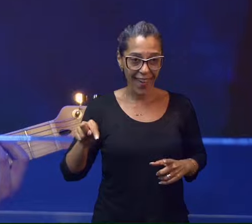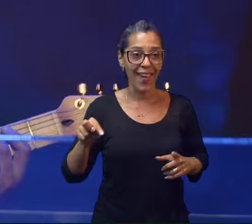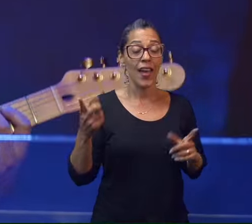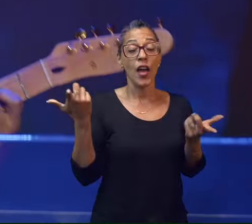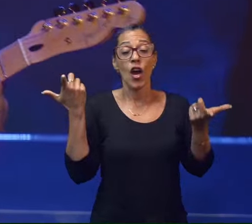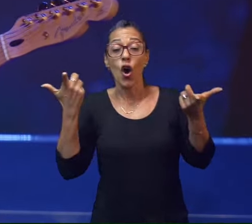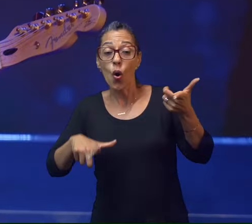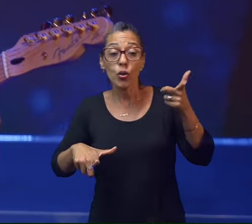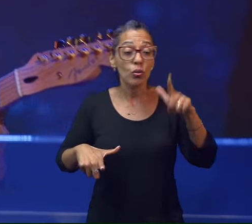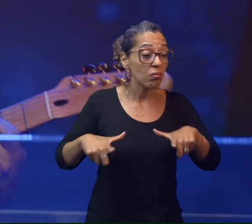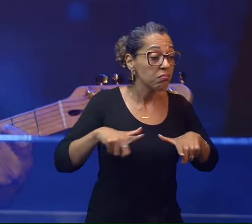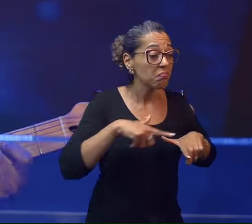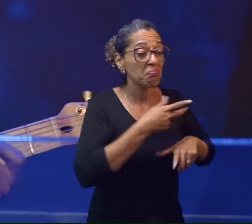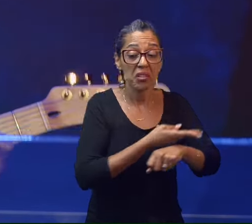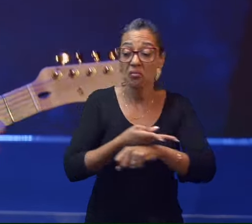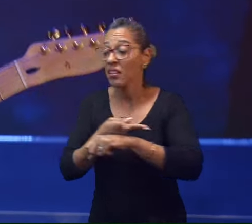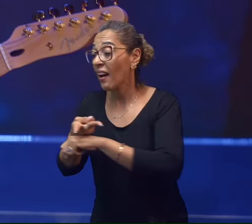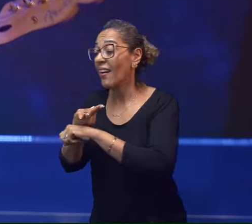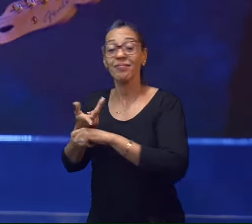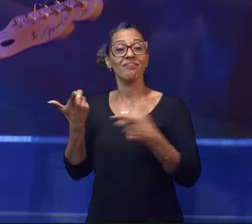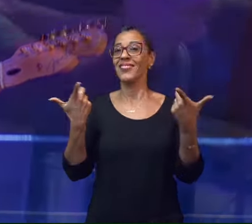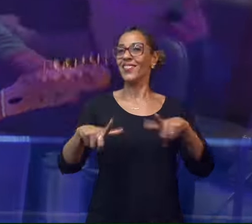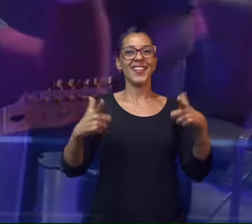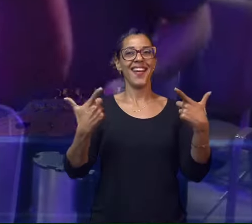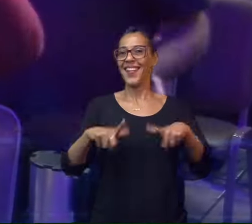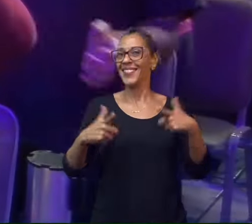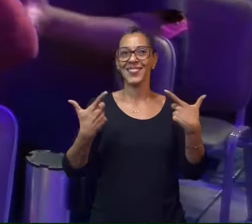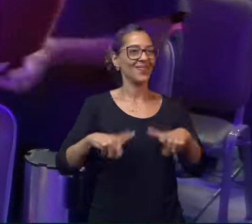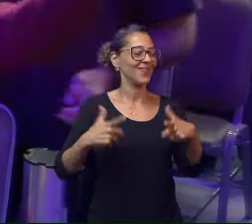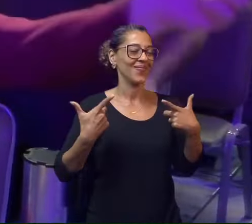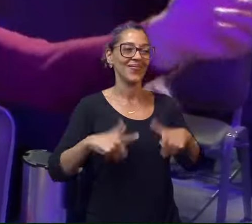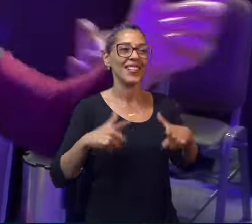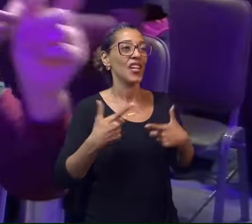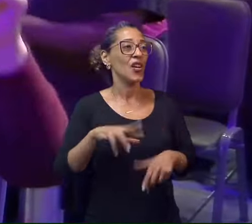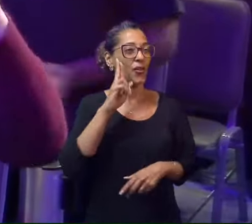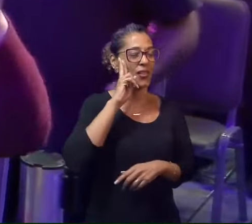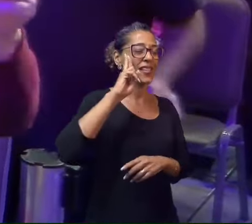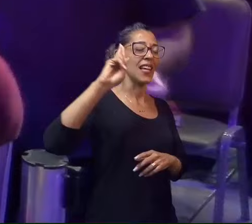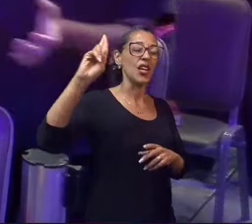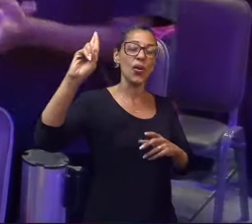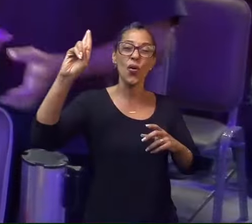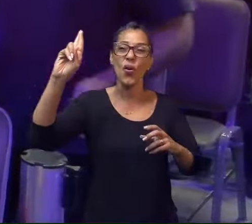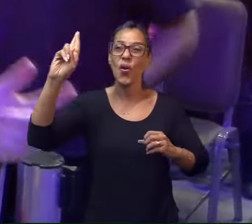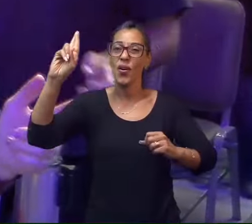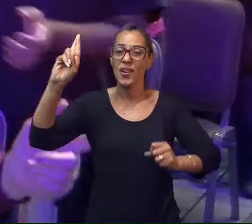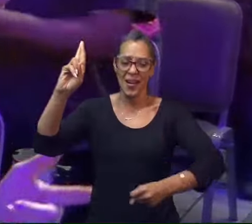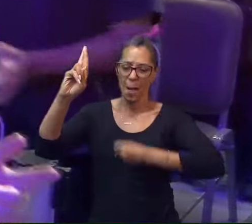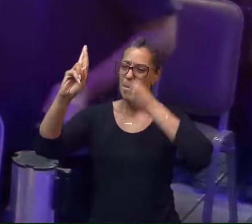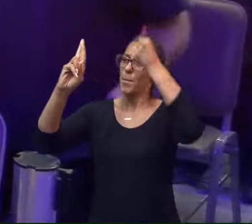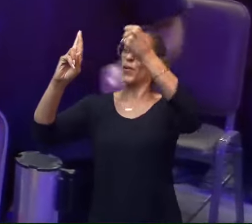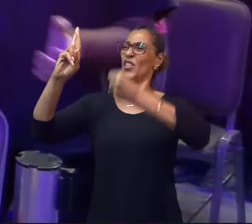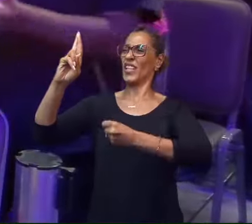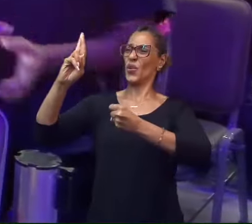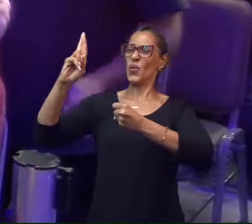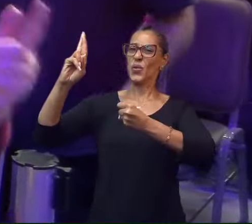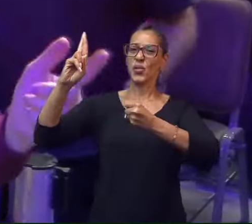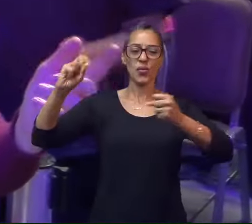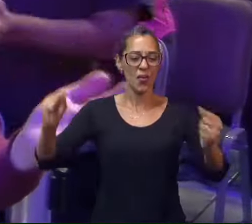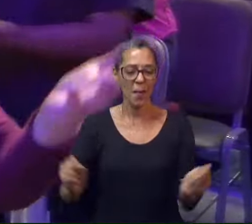ti não há não porque Grande És Tu